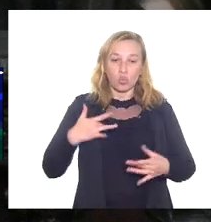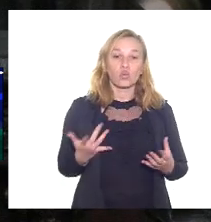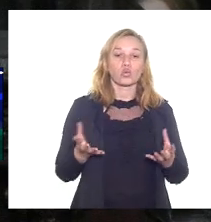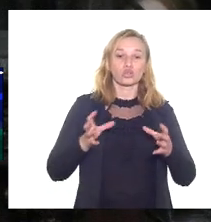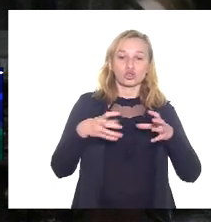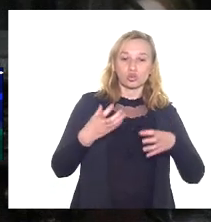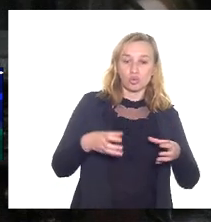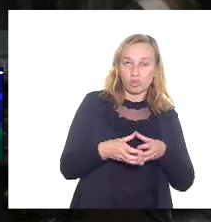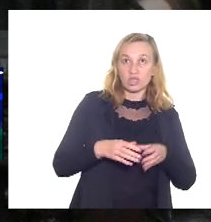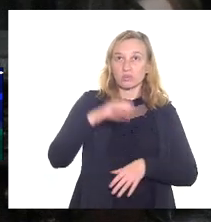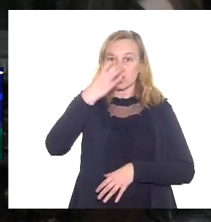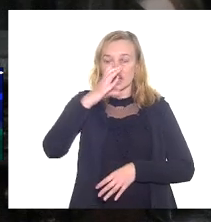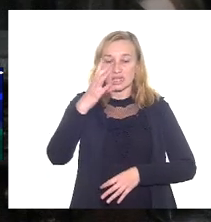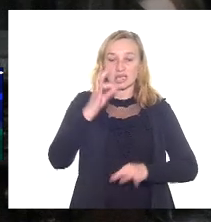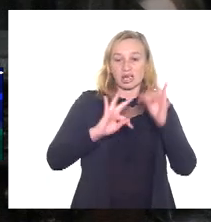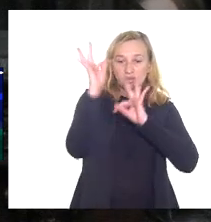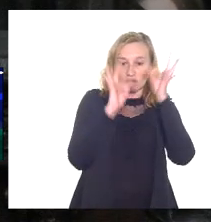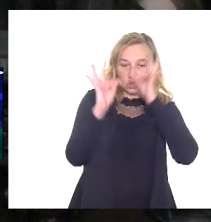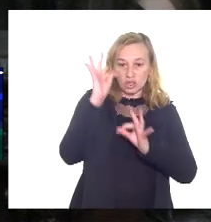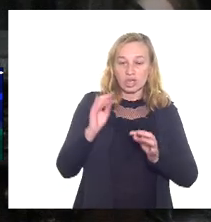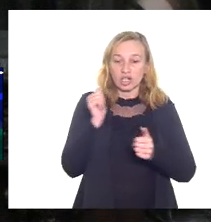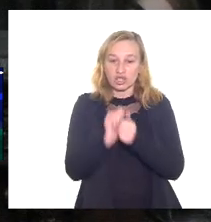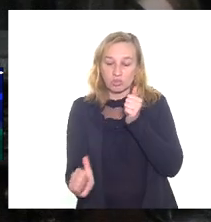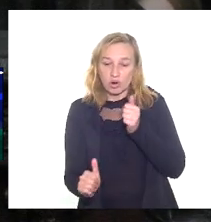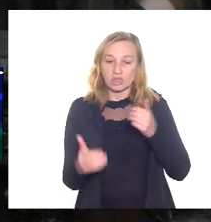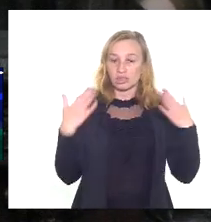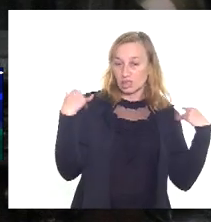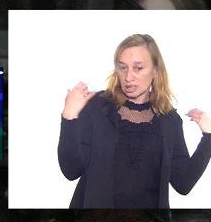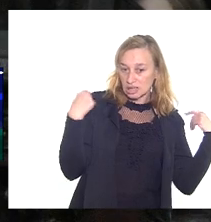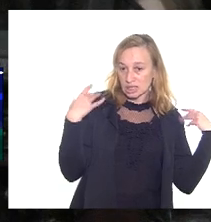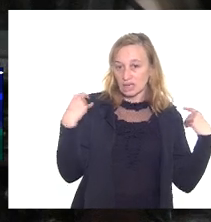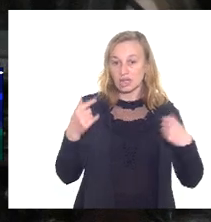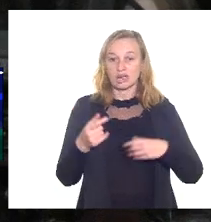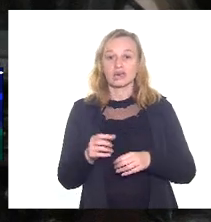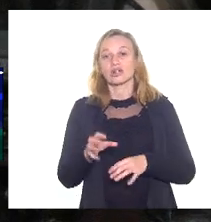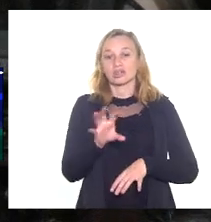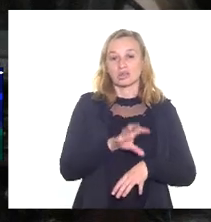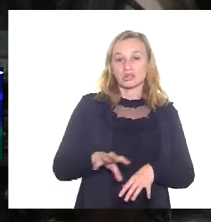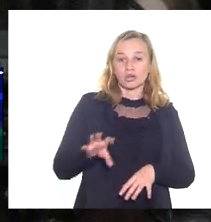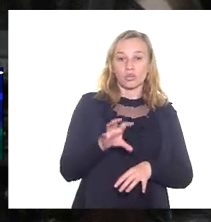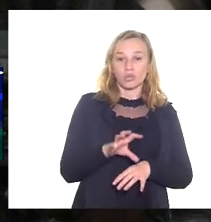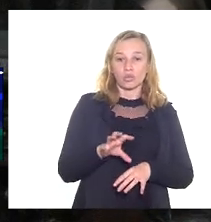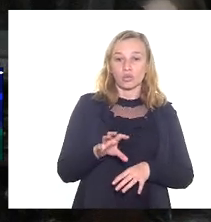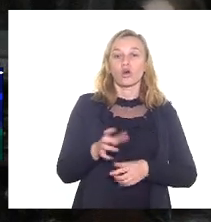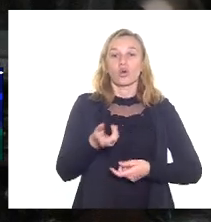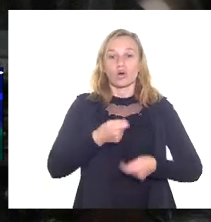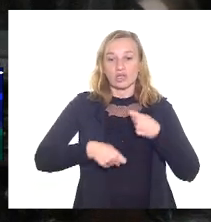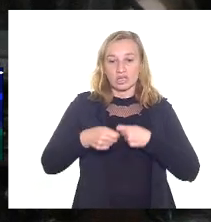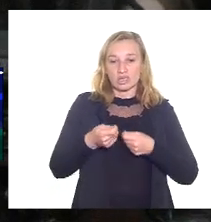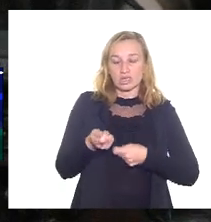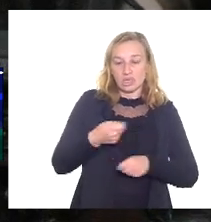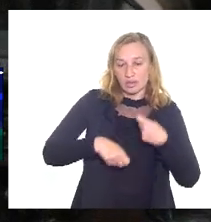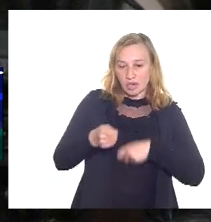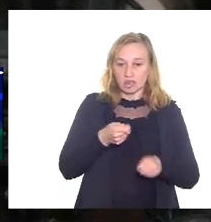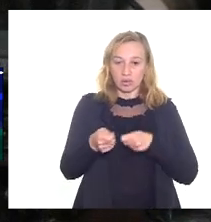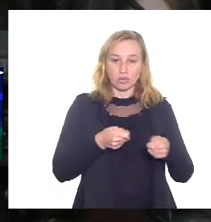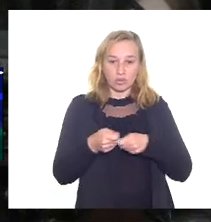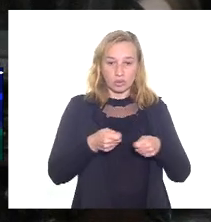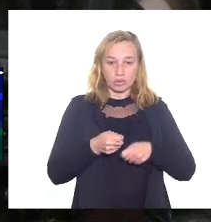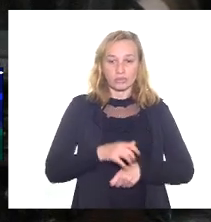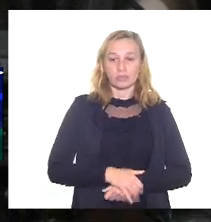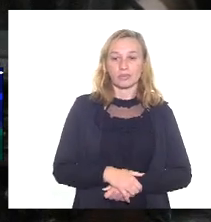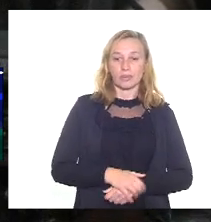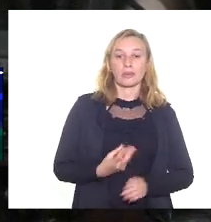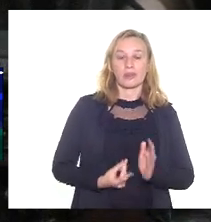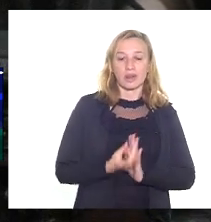Ciência e Tecnologia, de Esporte e Lazer, de Cultura, de Assuntos Municipais e Desenvolvimento Regional e de Orçamento, Finanças, Fiscalização Financeira e